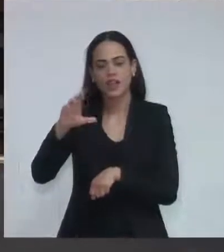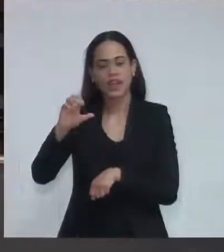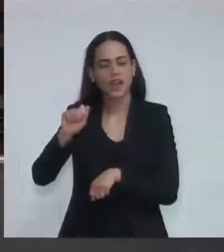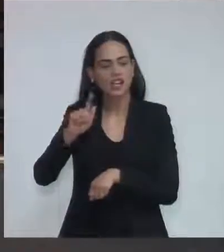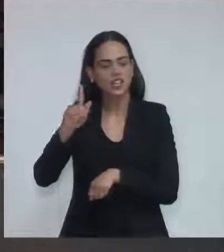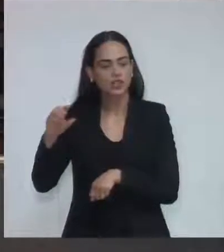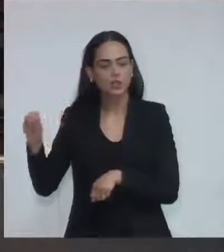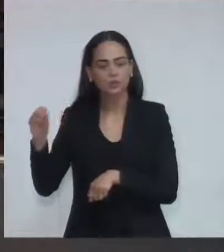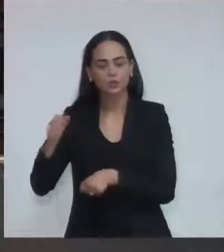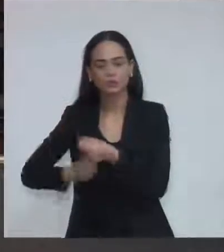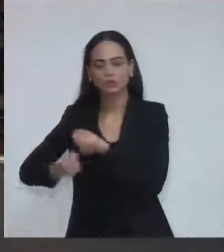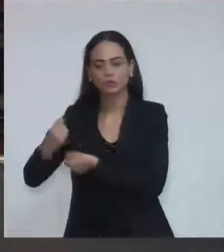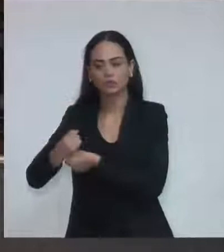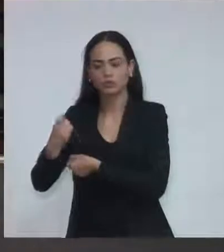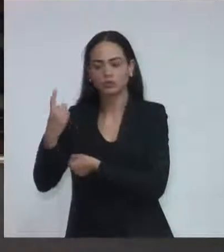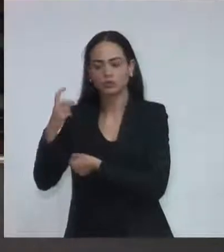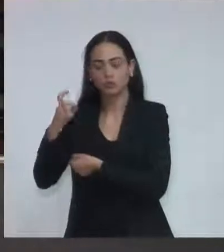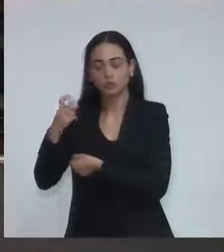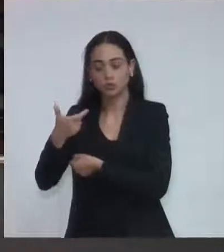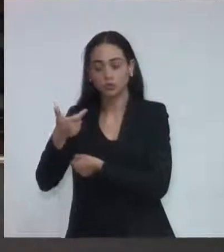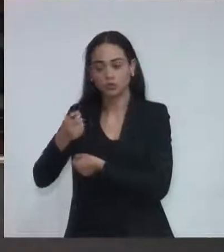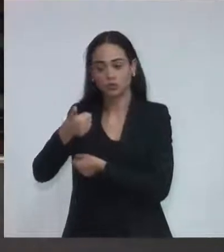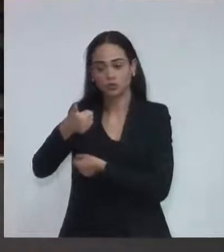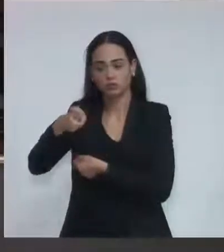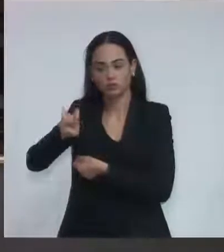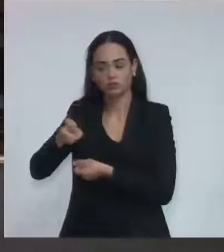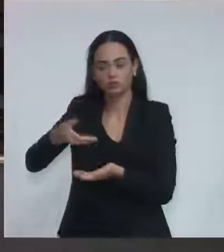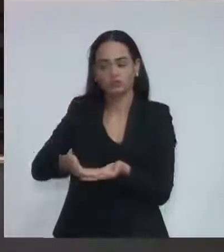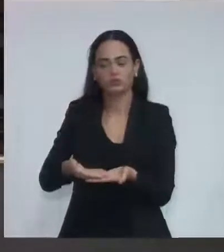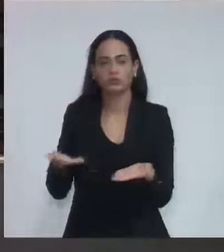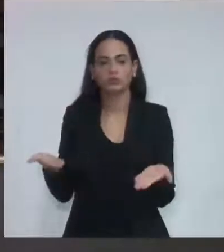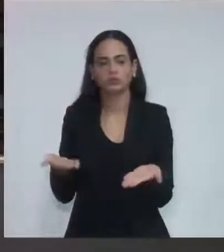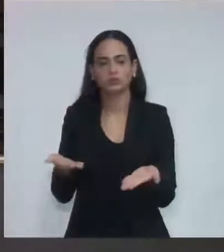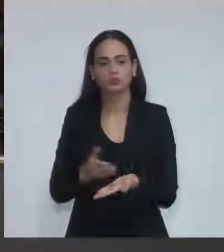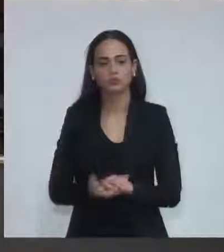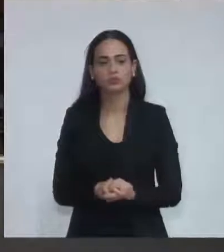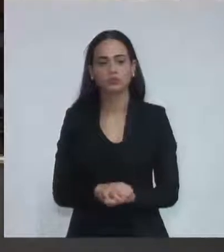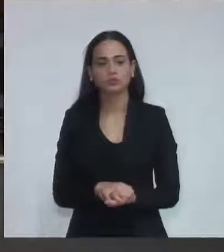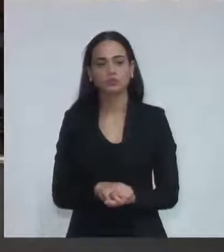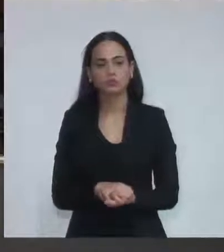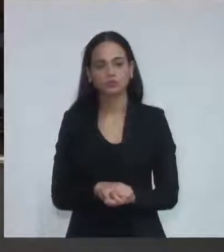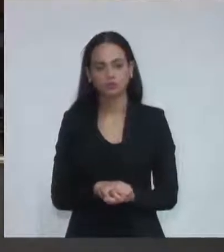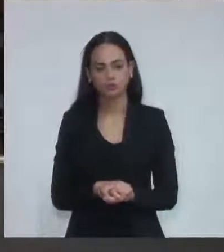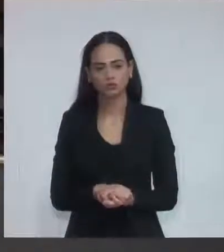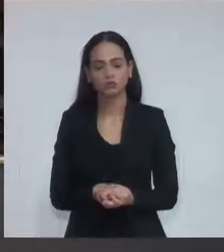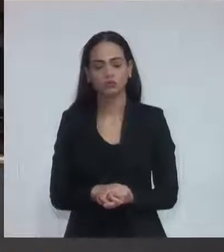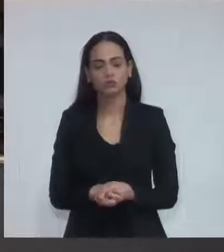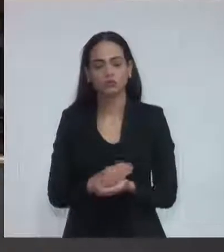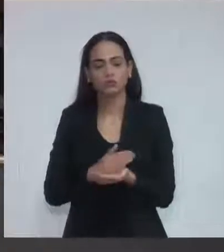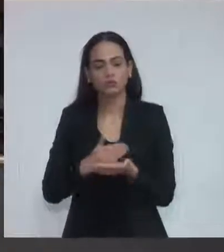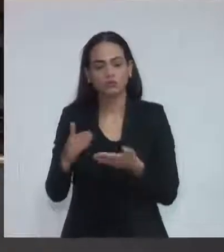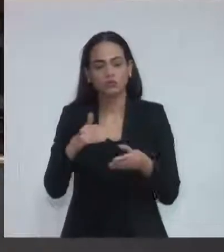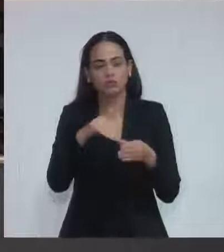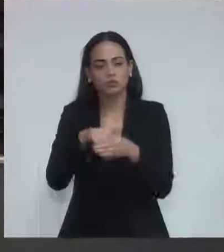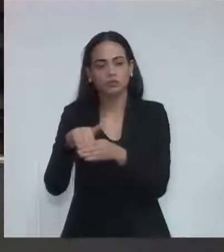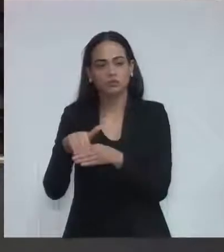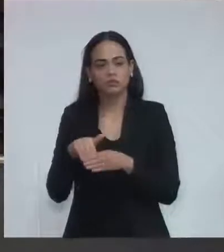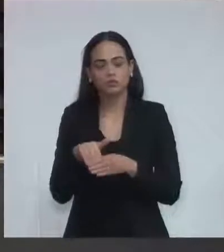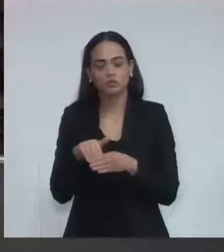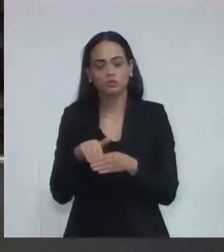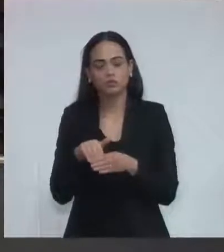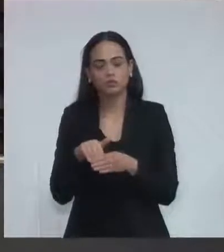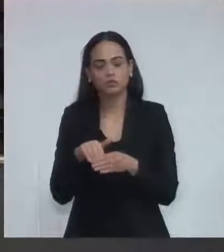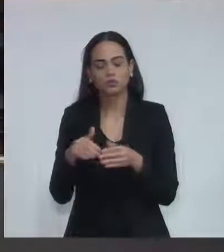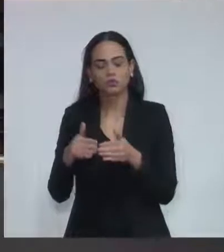2014, 15, 16, 17 e 18, até o momento. Está em votação o requerimento número 56